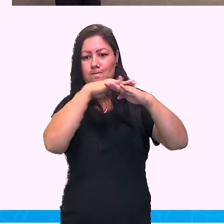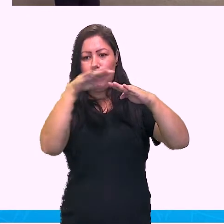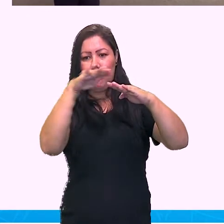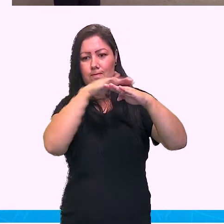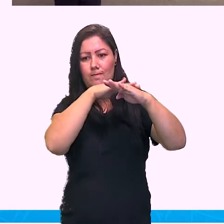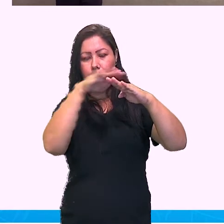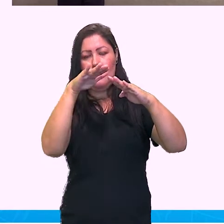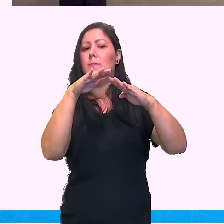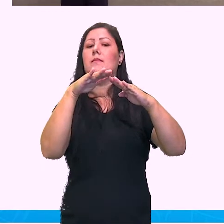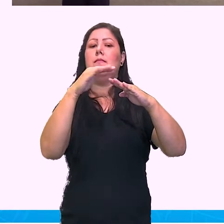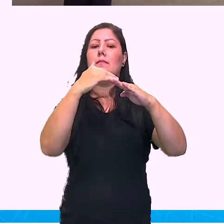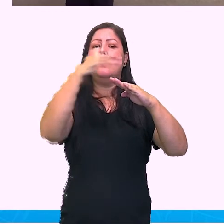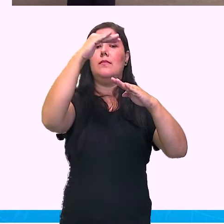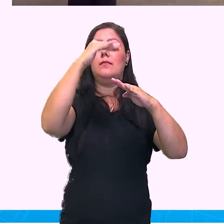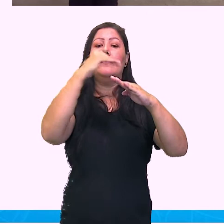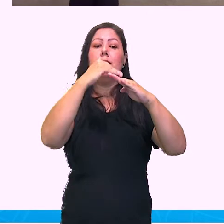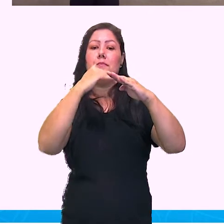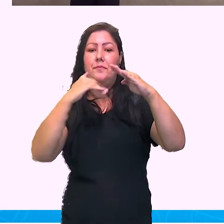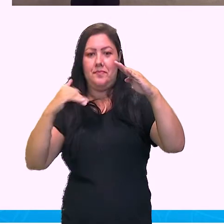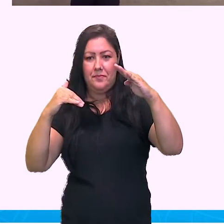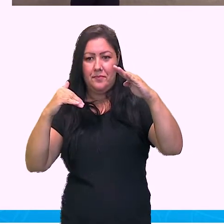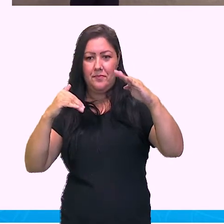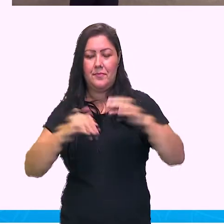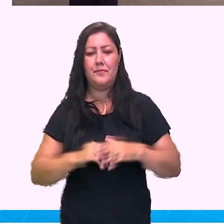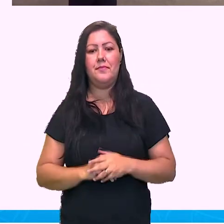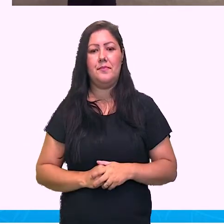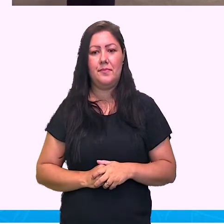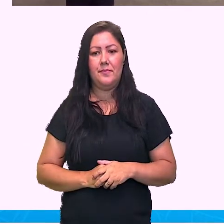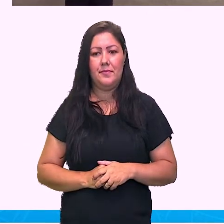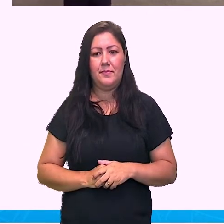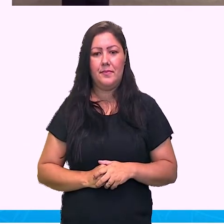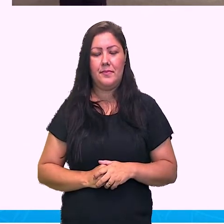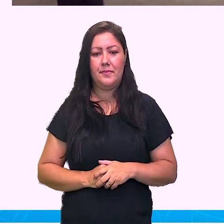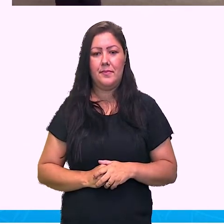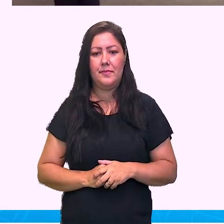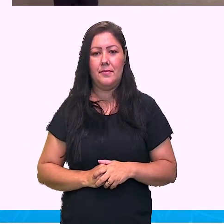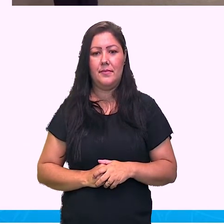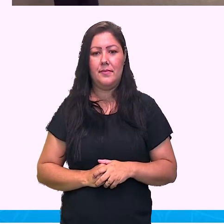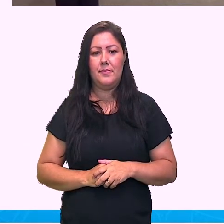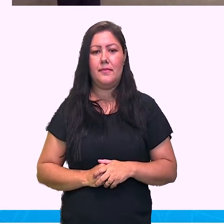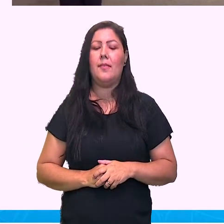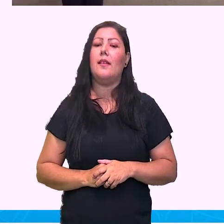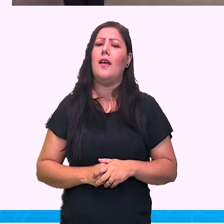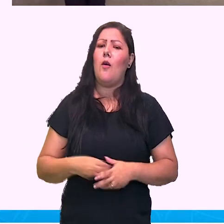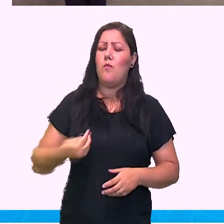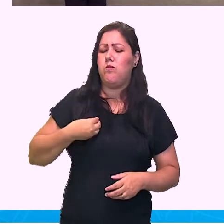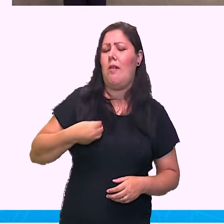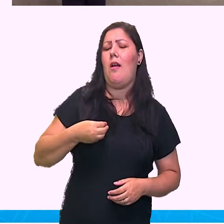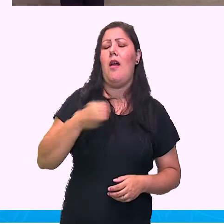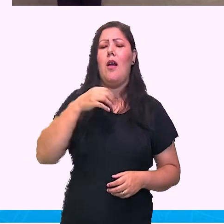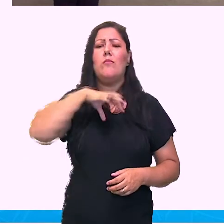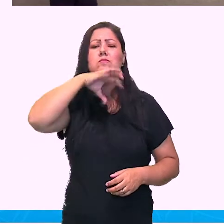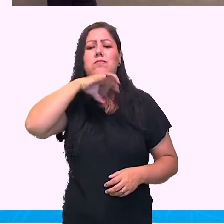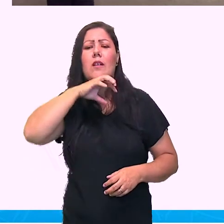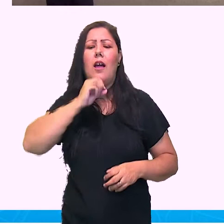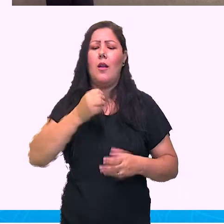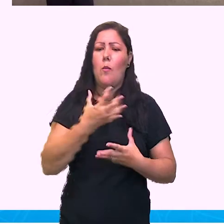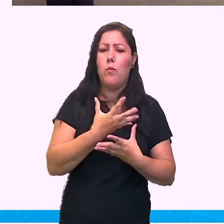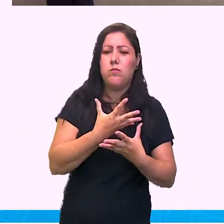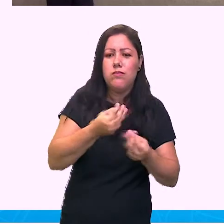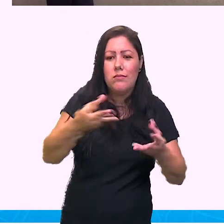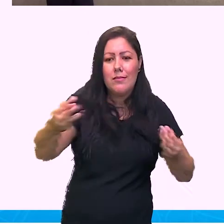região amazônica. E é o meio onde vivem os grandes